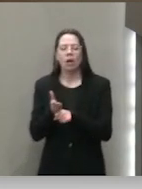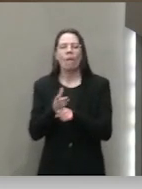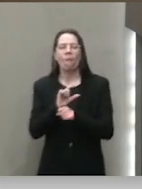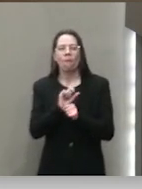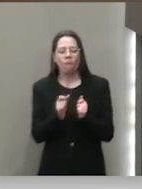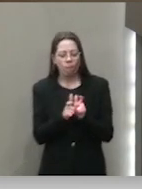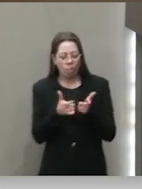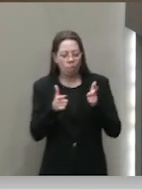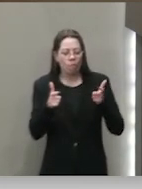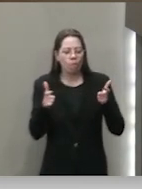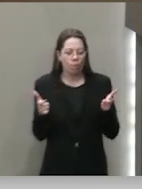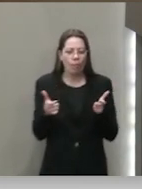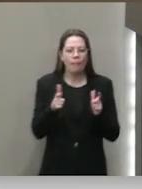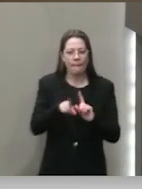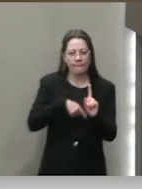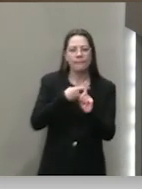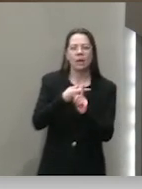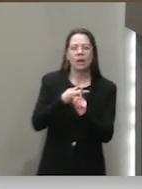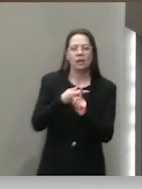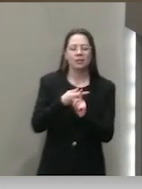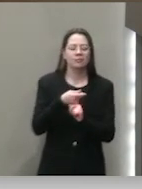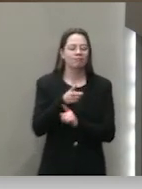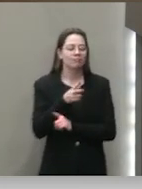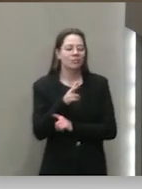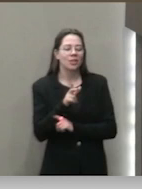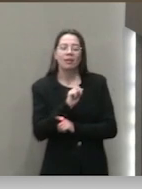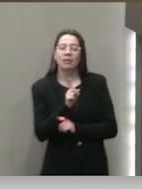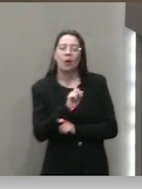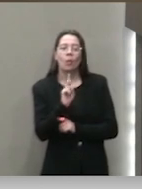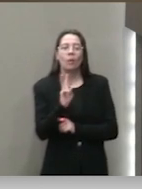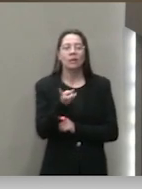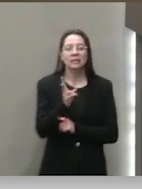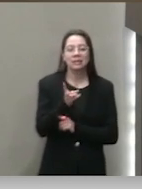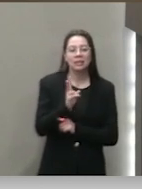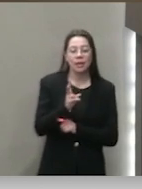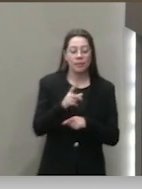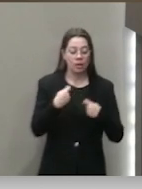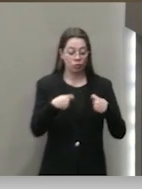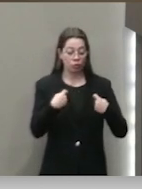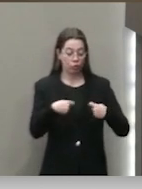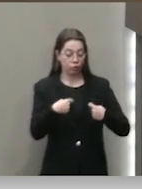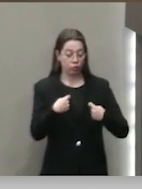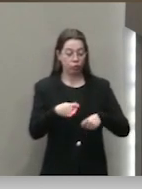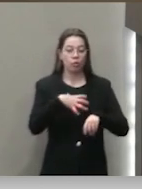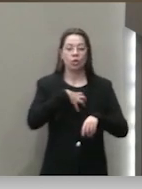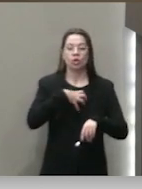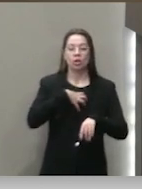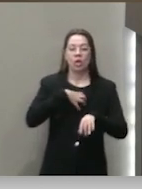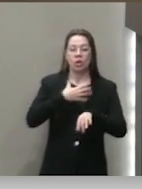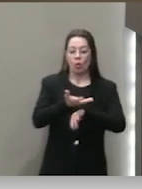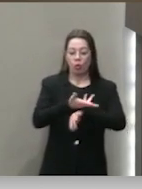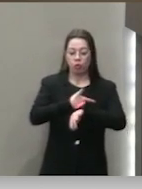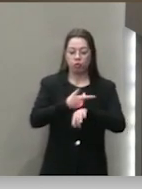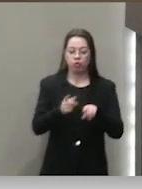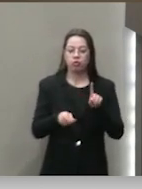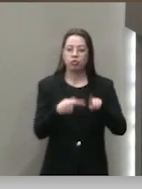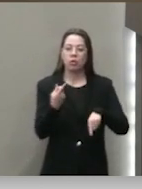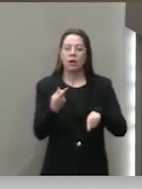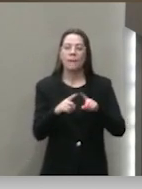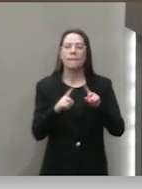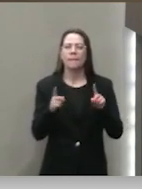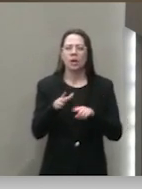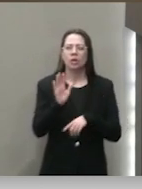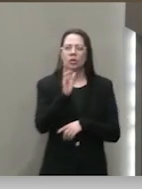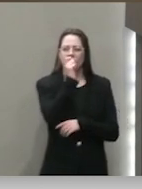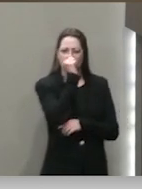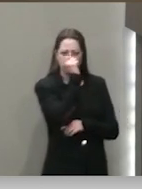Nem sempre na velocidade que a educação merece e necessita. Os alvarás, já